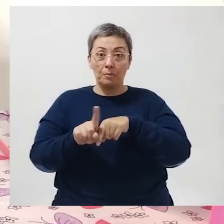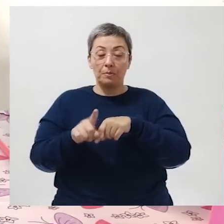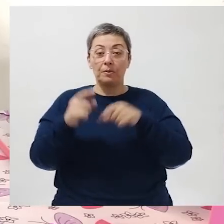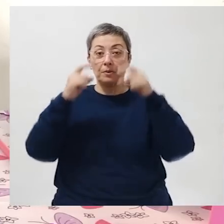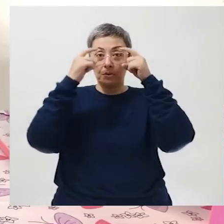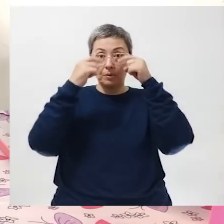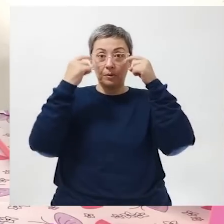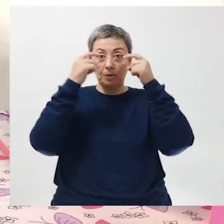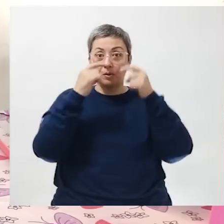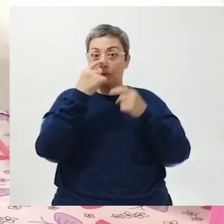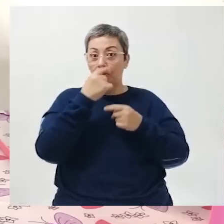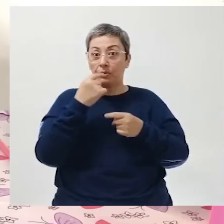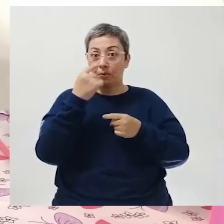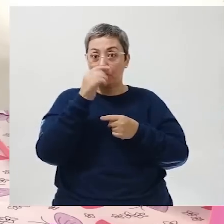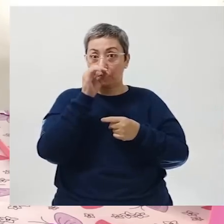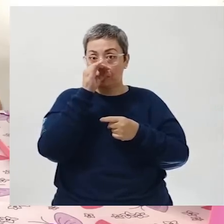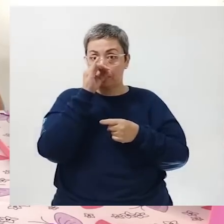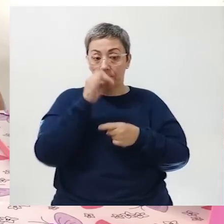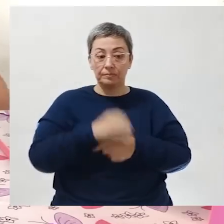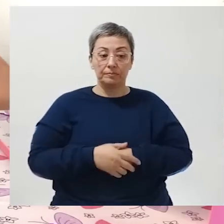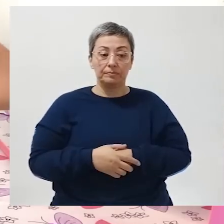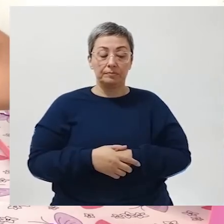olhos e o narizinho do porquinho.